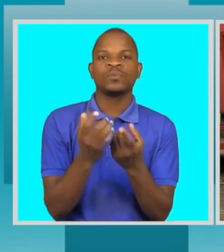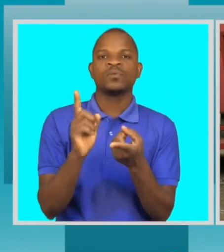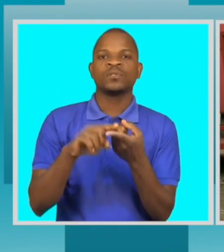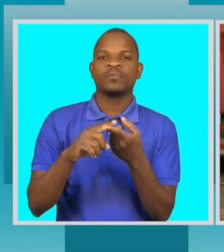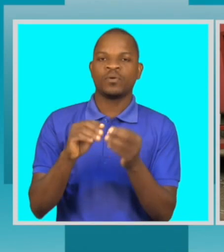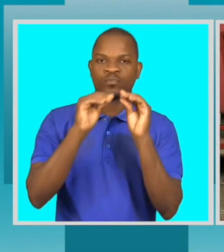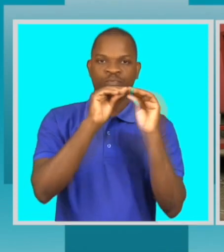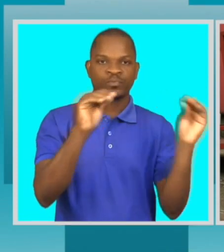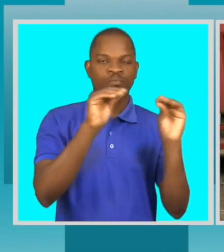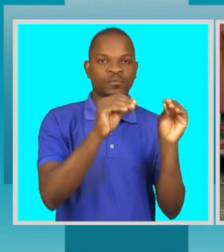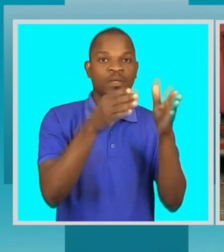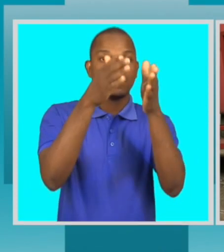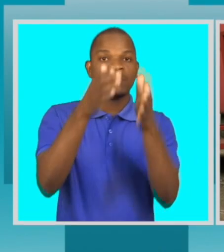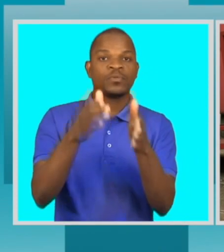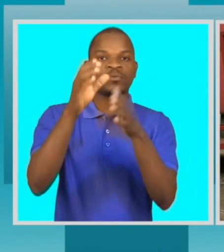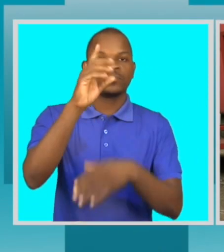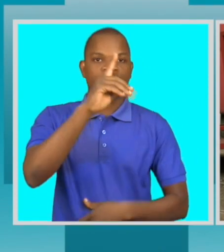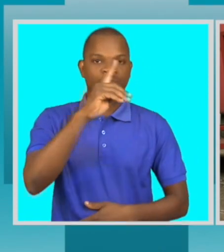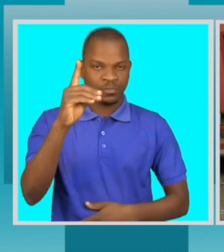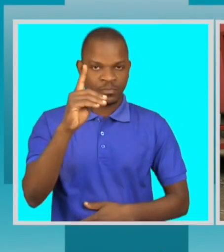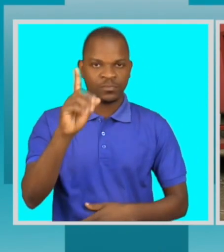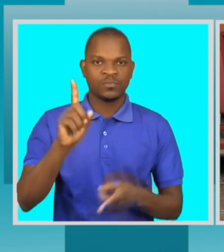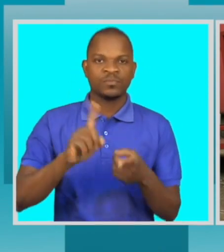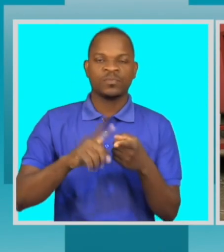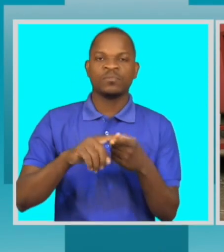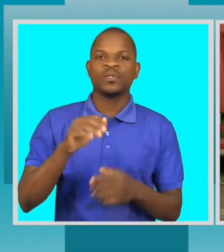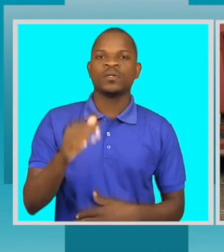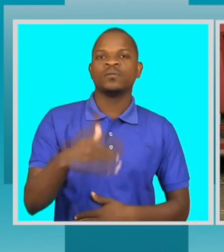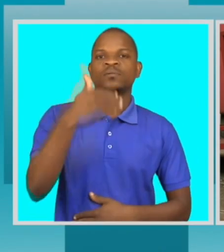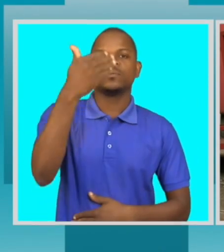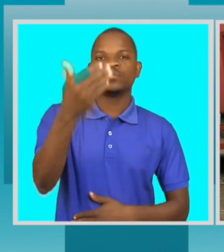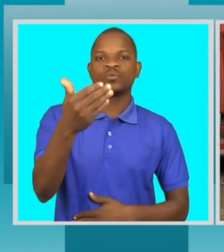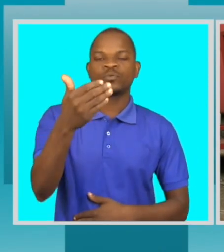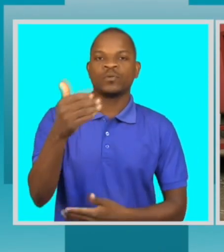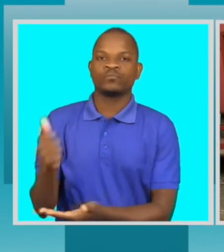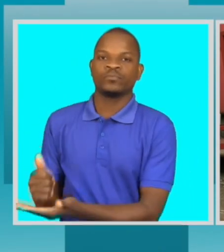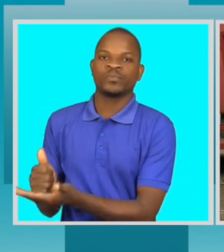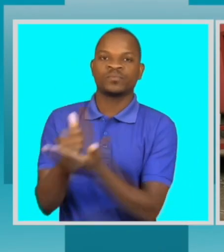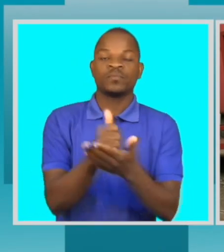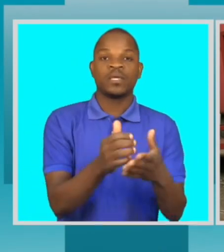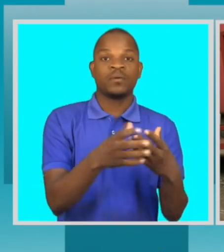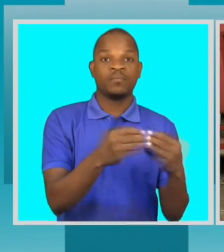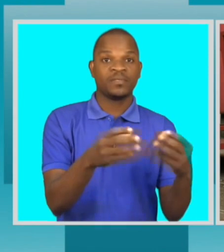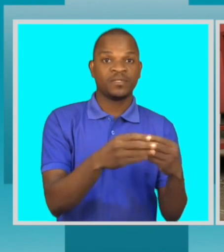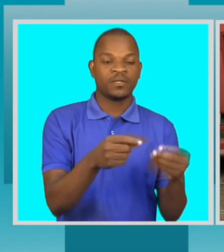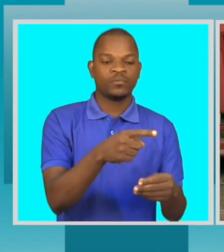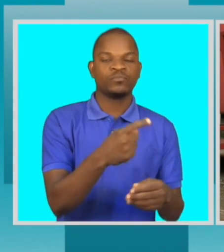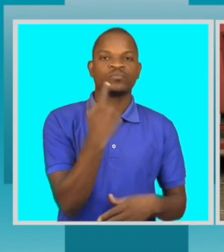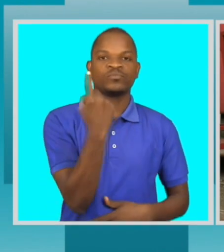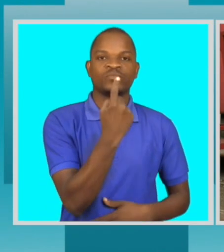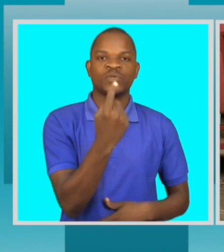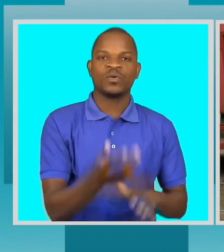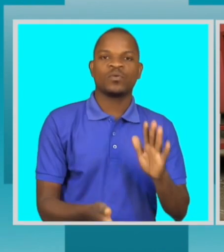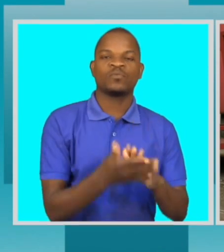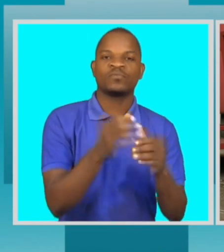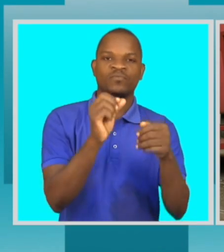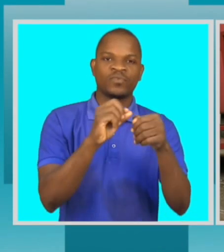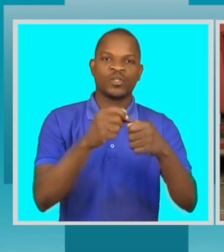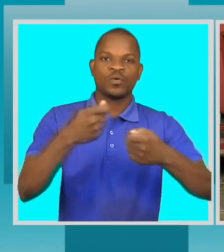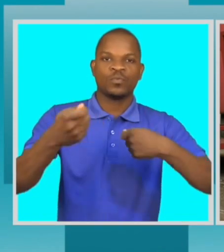Gold para capacitar pessoas com deficiência e depois também dar um kit que